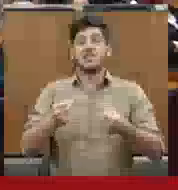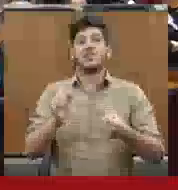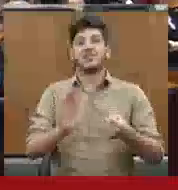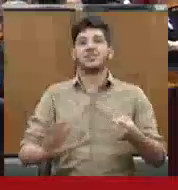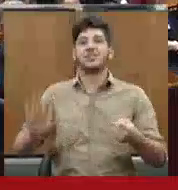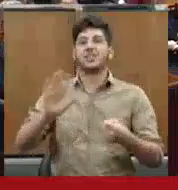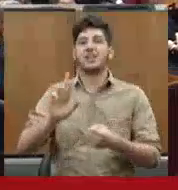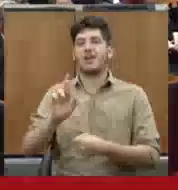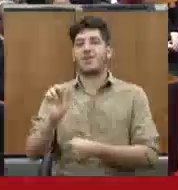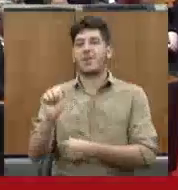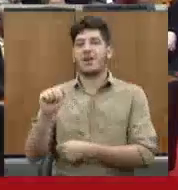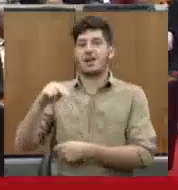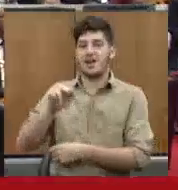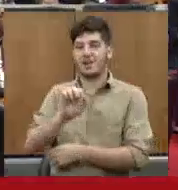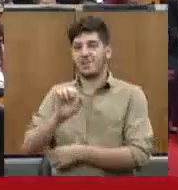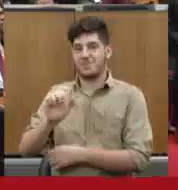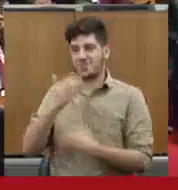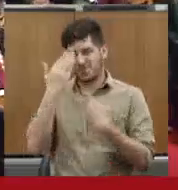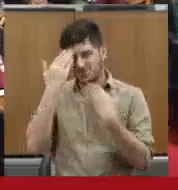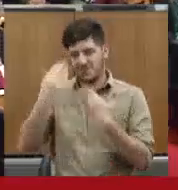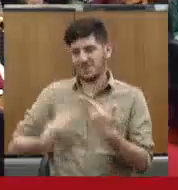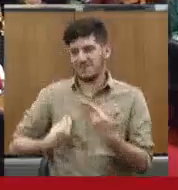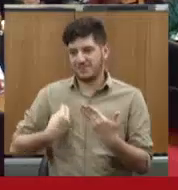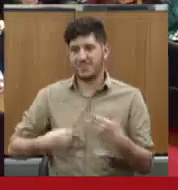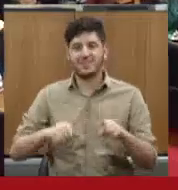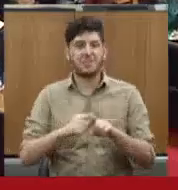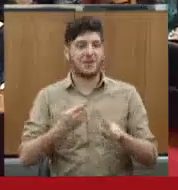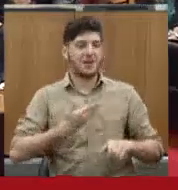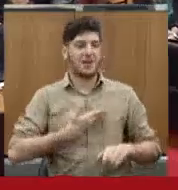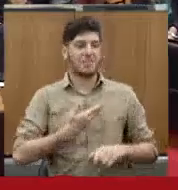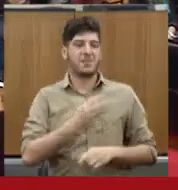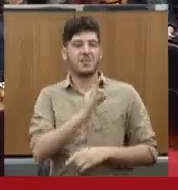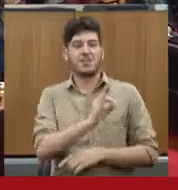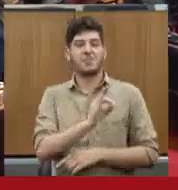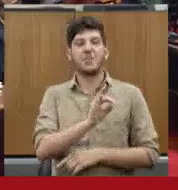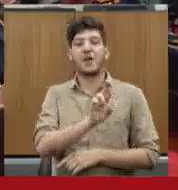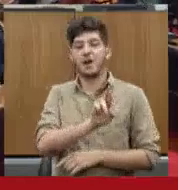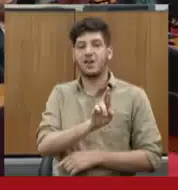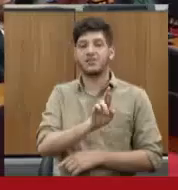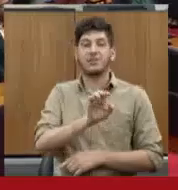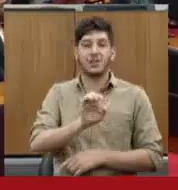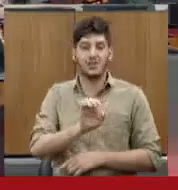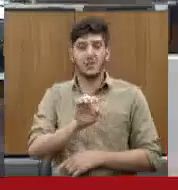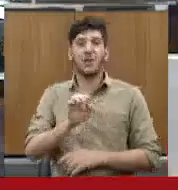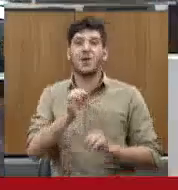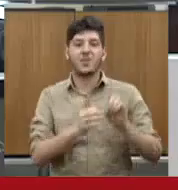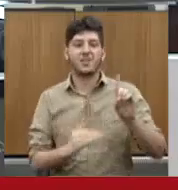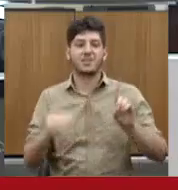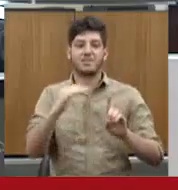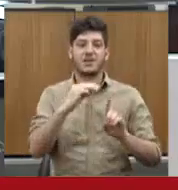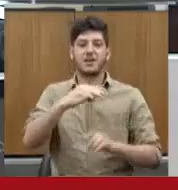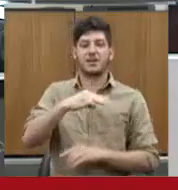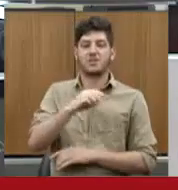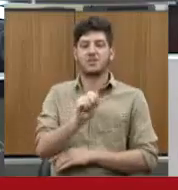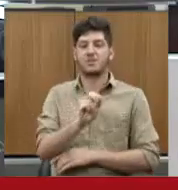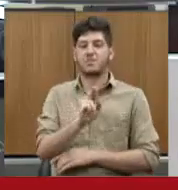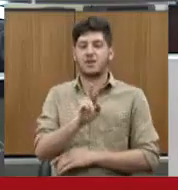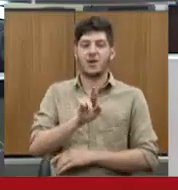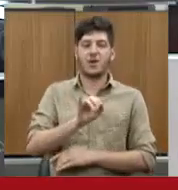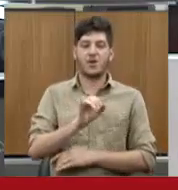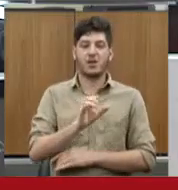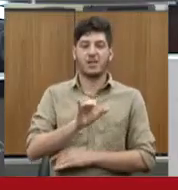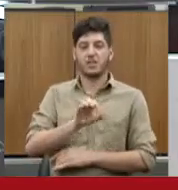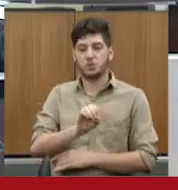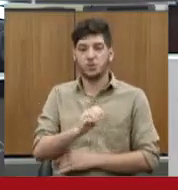sua presença. Querido amigo presidente do Tribunal Regional Eleitoral, desembargador Maurício Torres, muito obrigado também pela presença do nosso